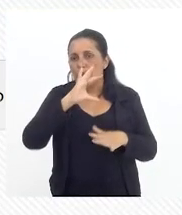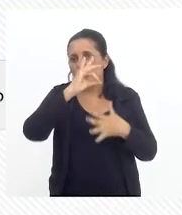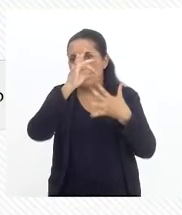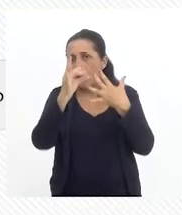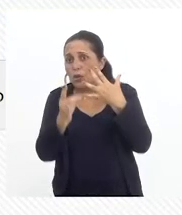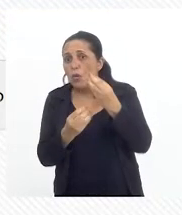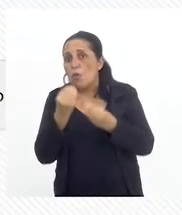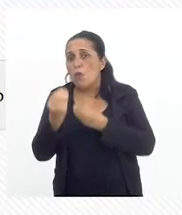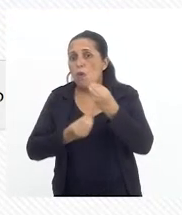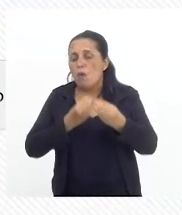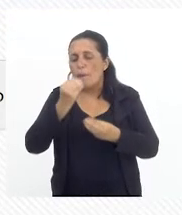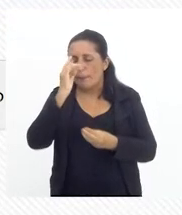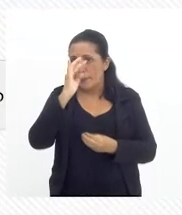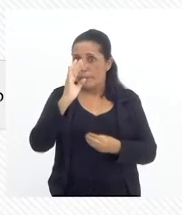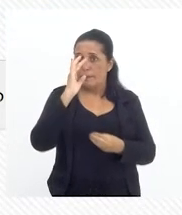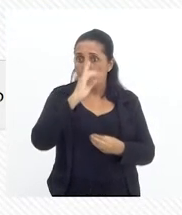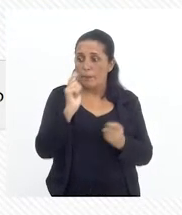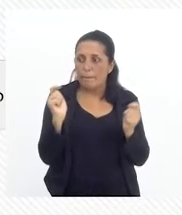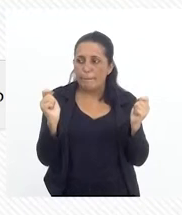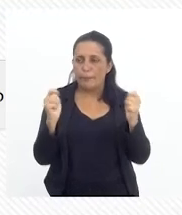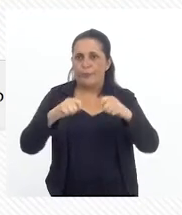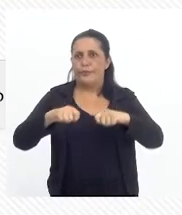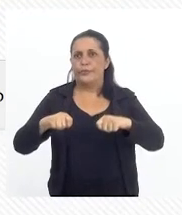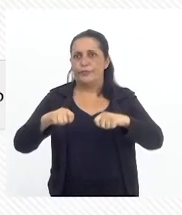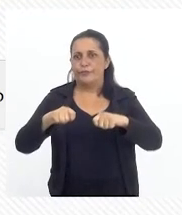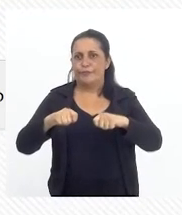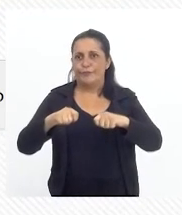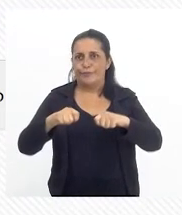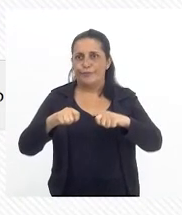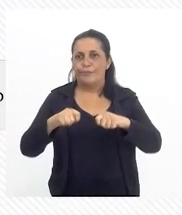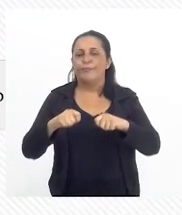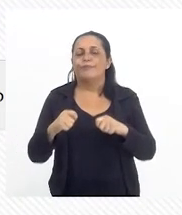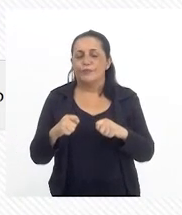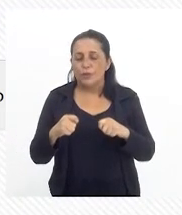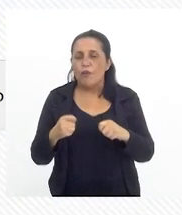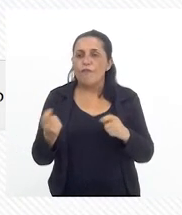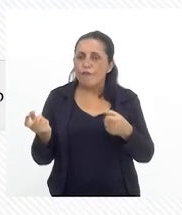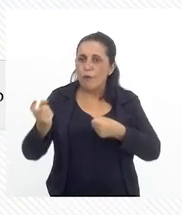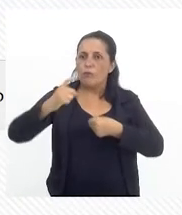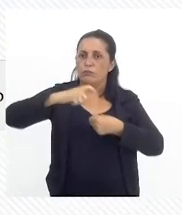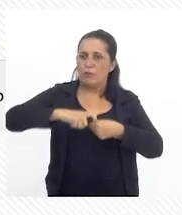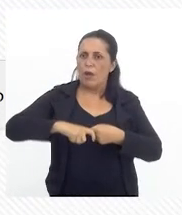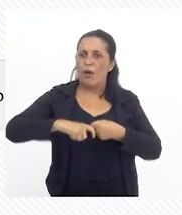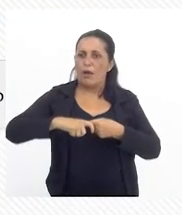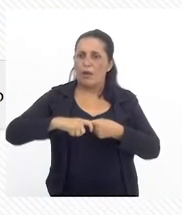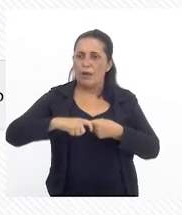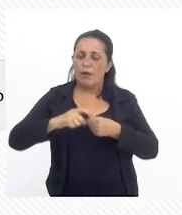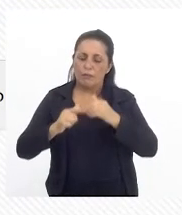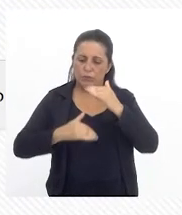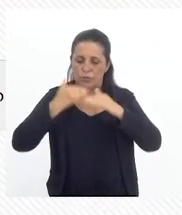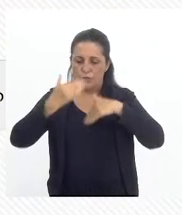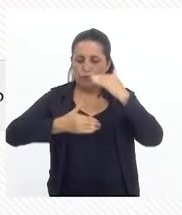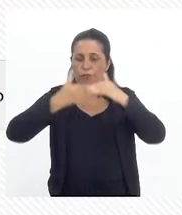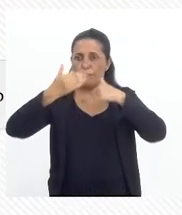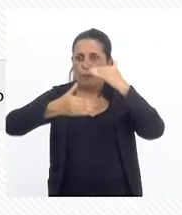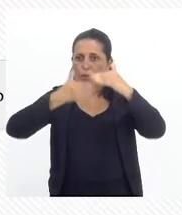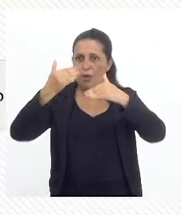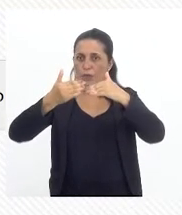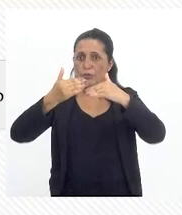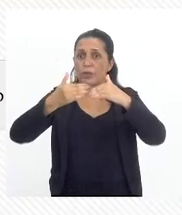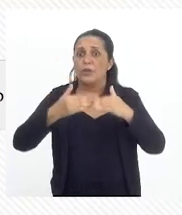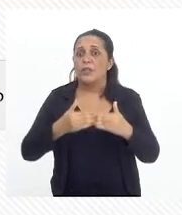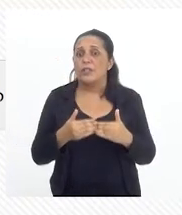de como nós imaginamos ser possível retomar desenvolvimento e como desenvolvimento nas